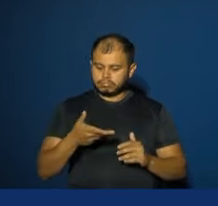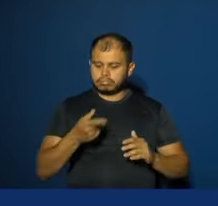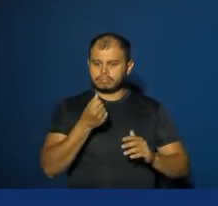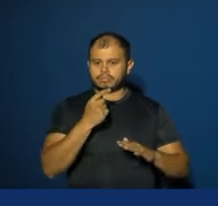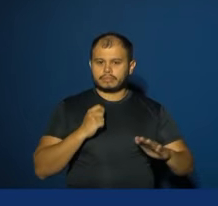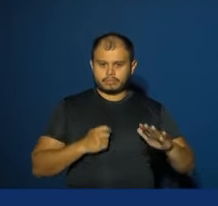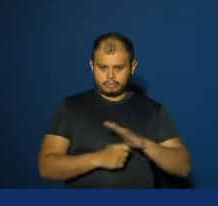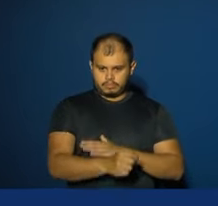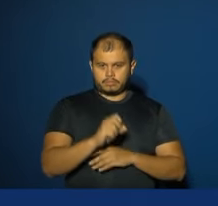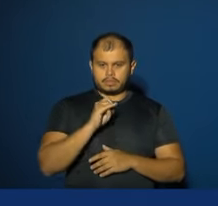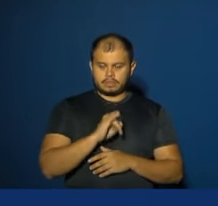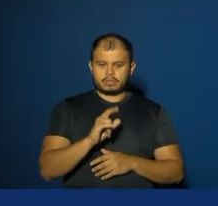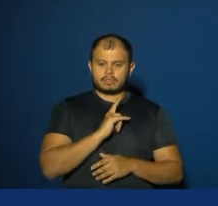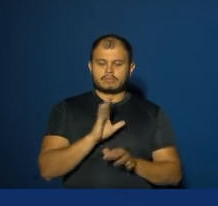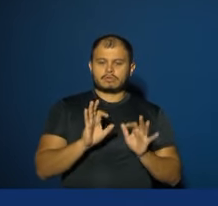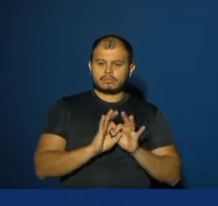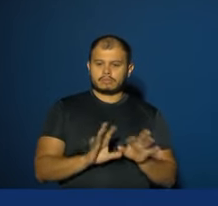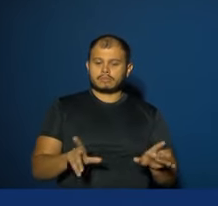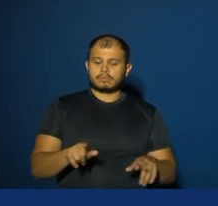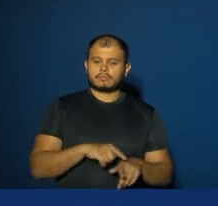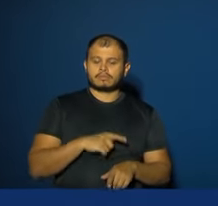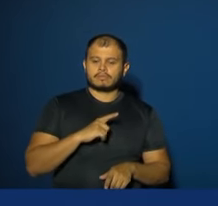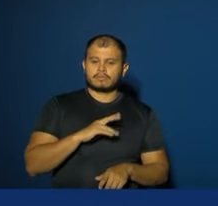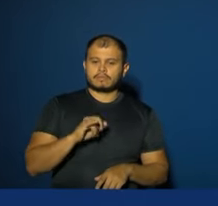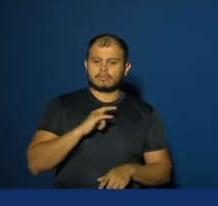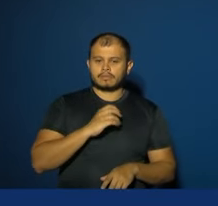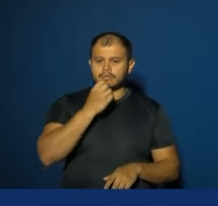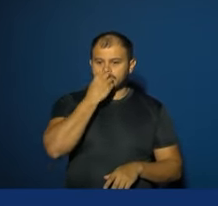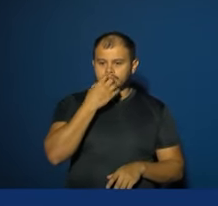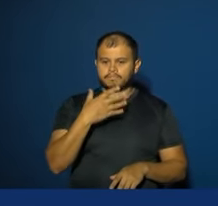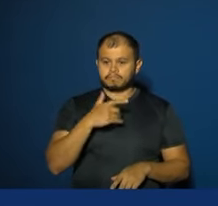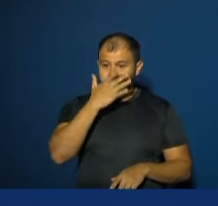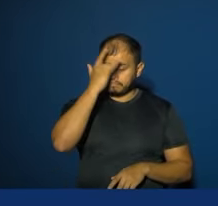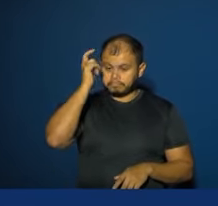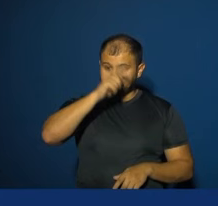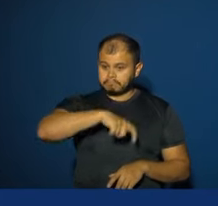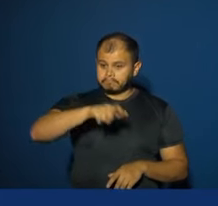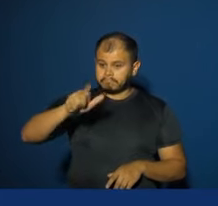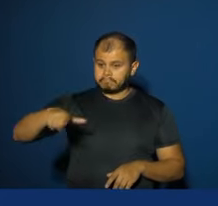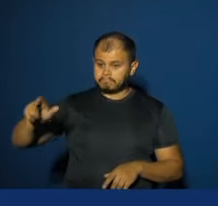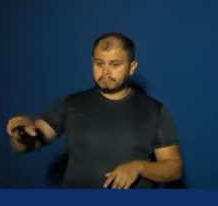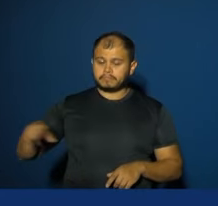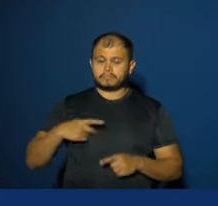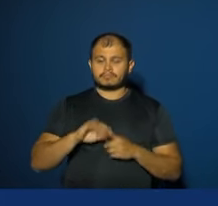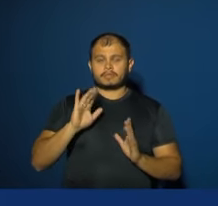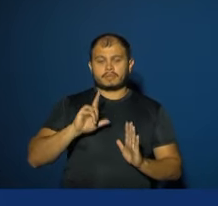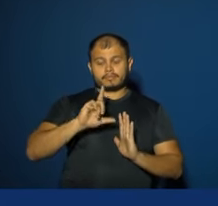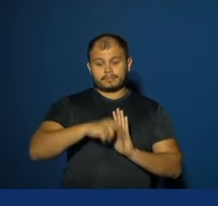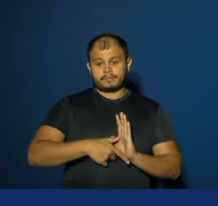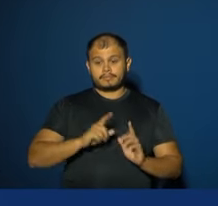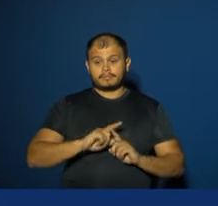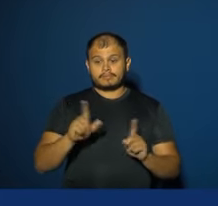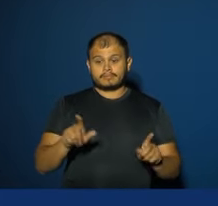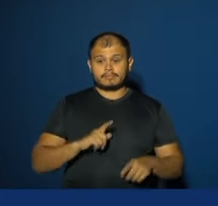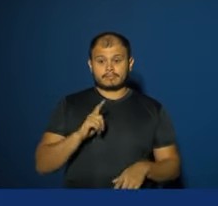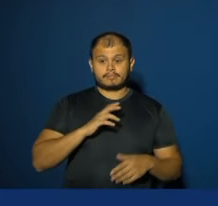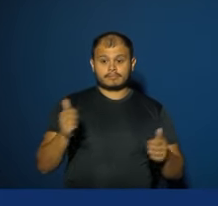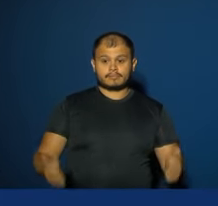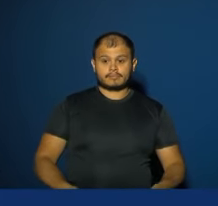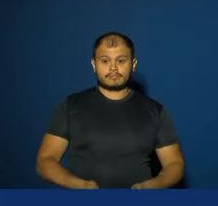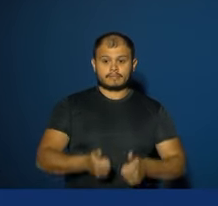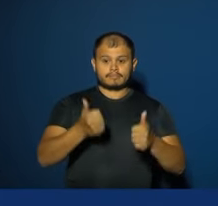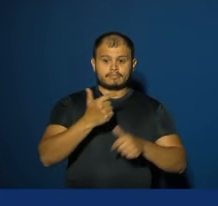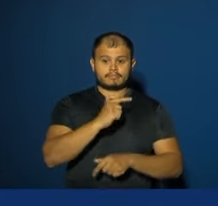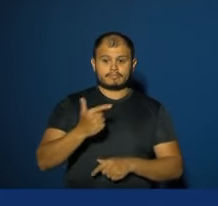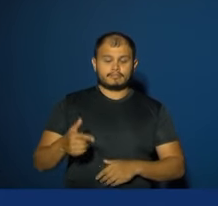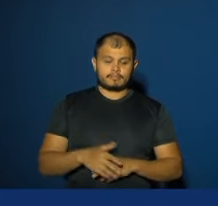elicitada eh Com certeza que o benefício para o consumidor vai estar muito mais e e não necessariamente com melhores com melhores